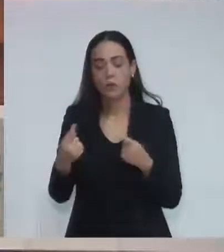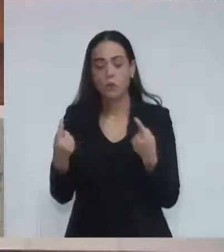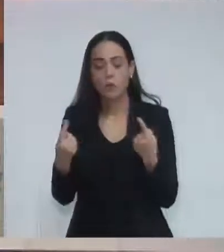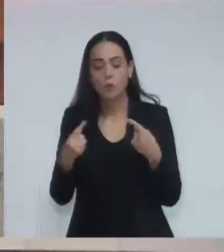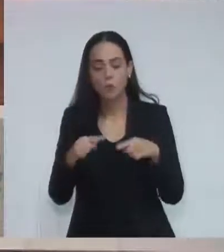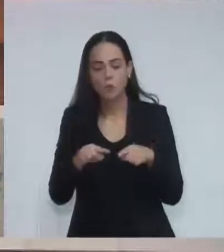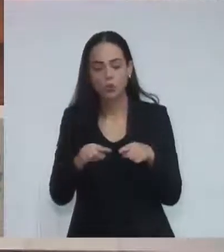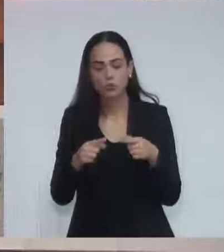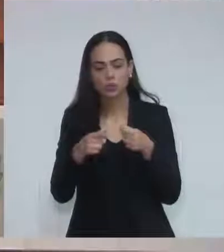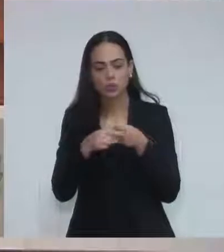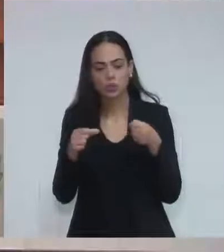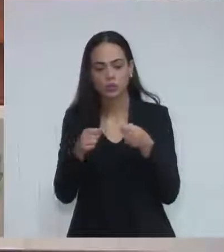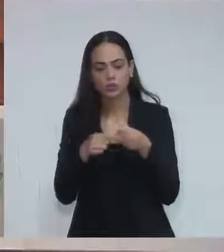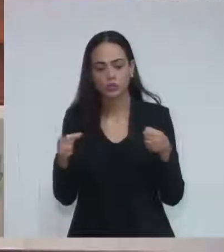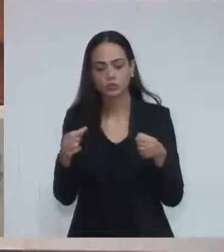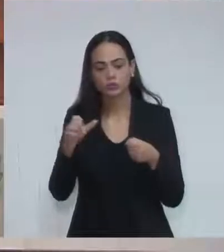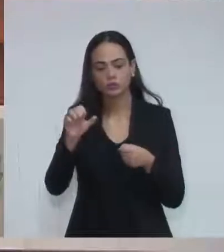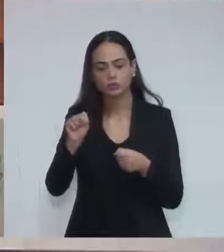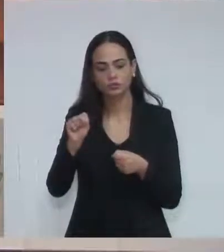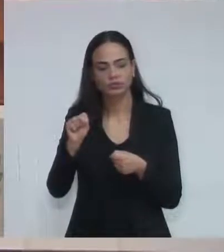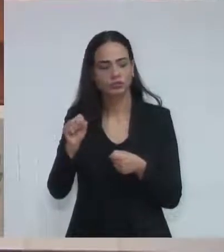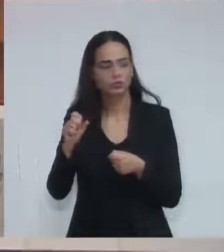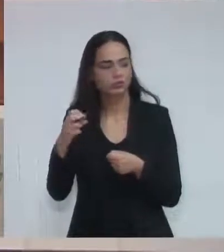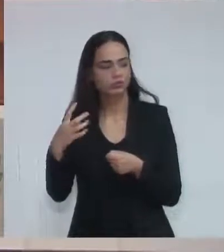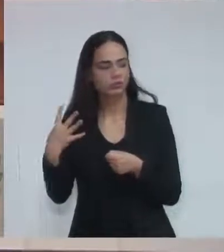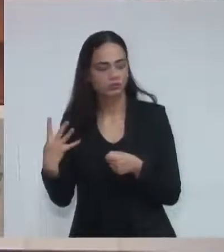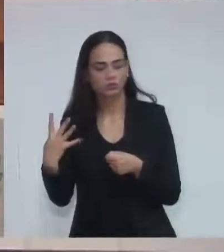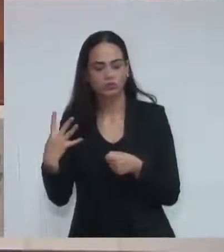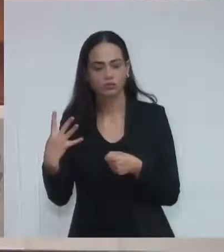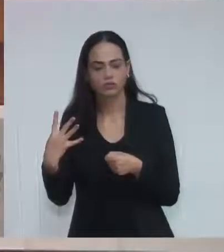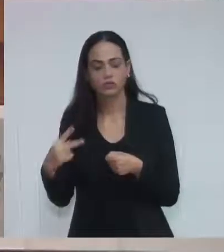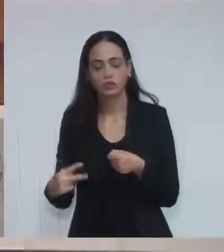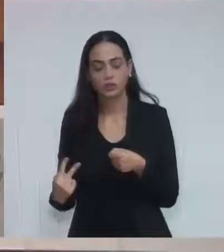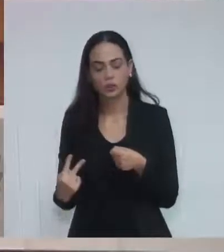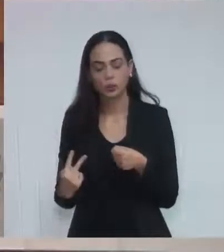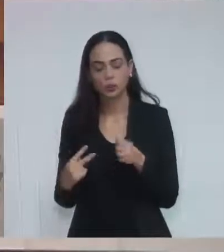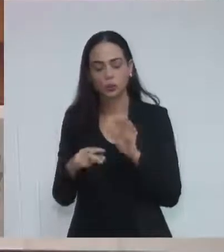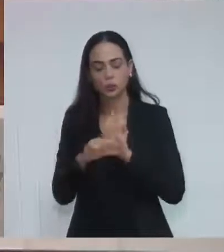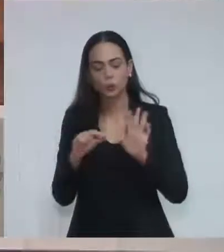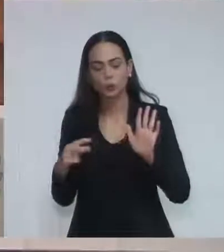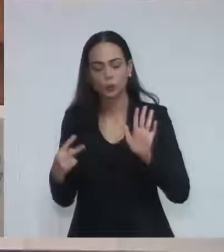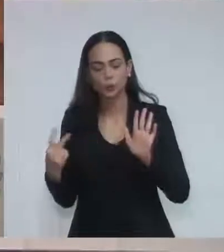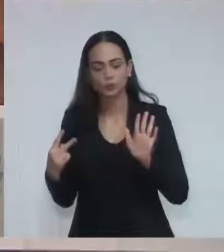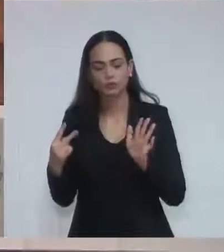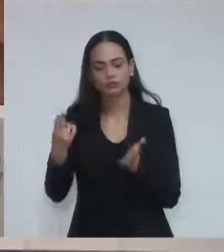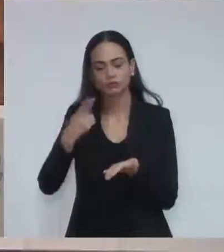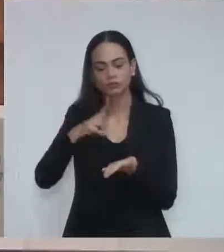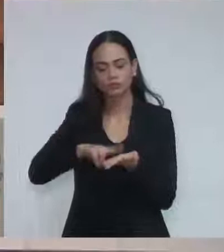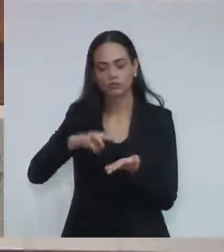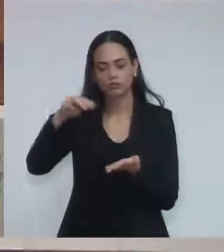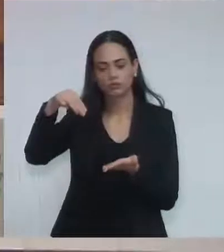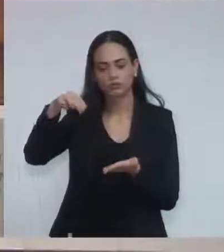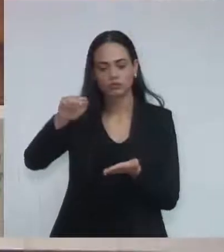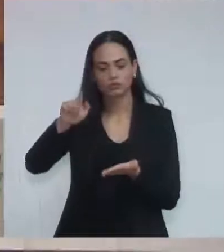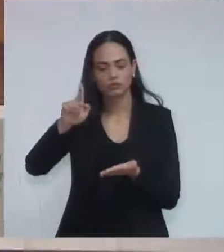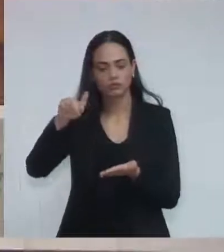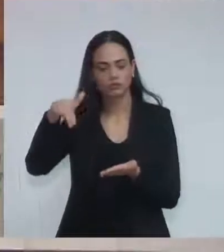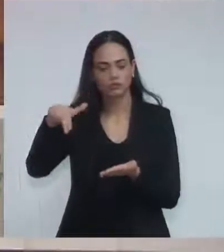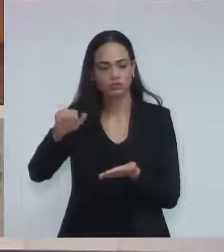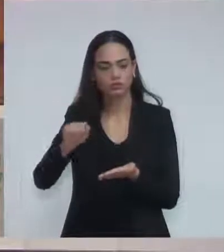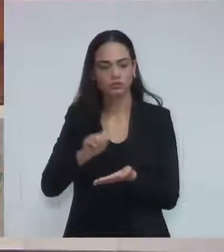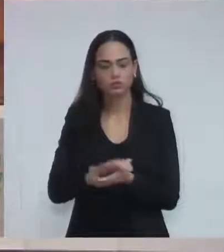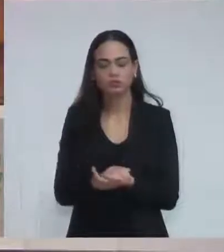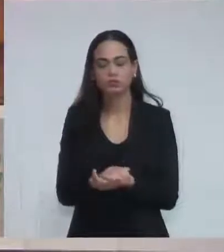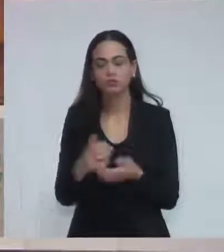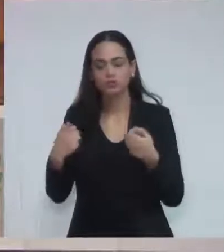84, 2º da Carta Magna. Tecidos essas breves considerações, constata-se que a prerrogativa institucional legislativa deve